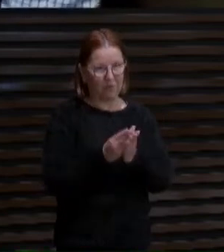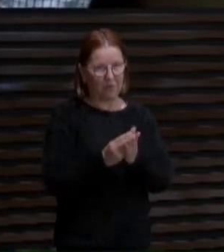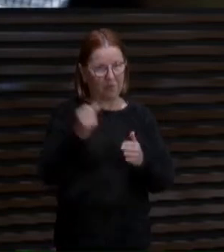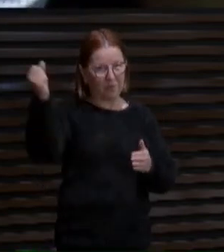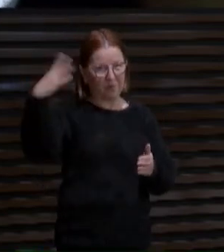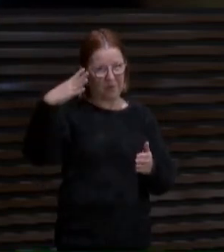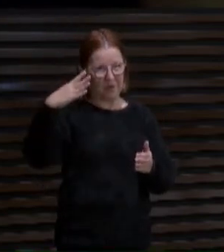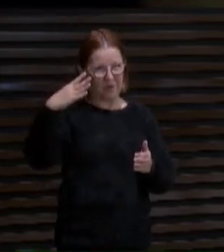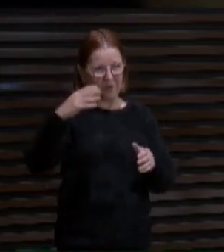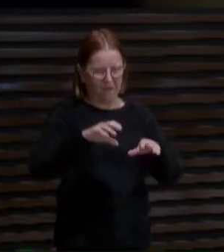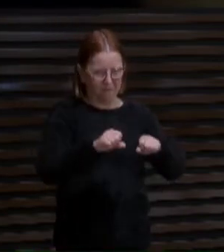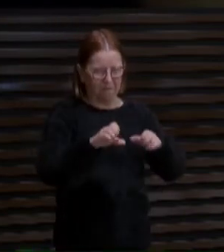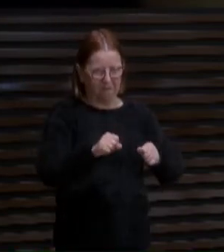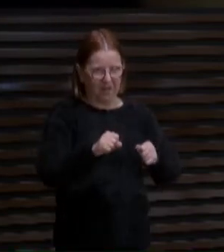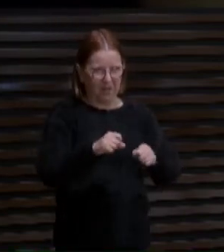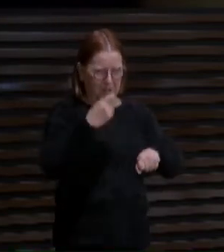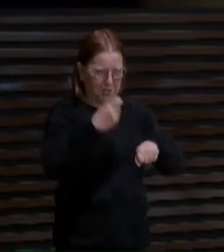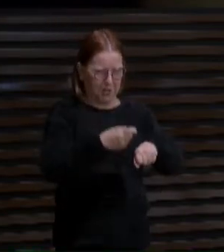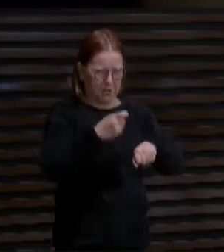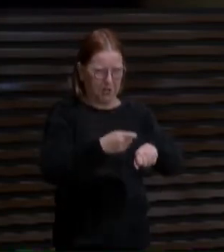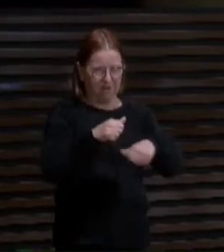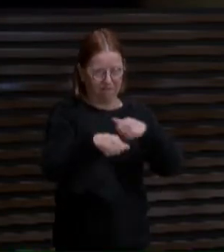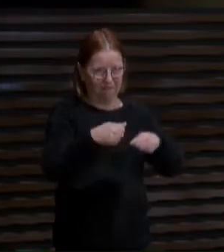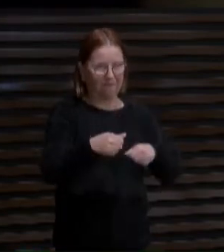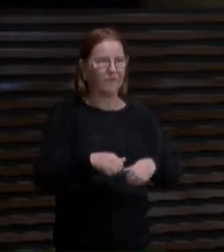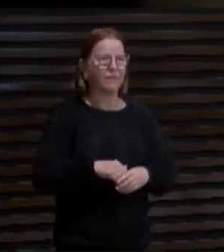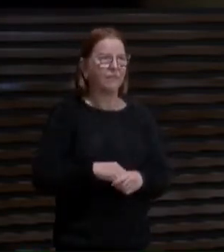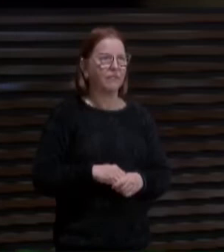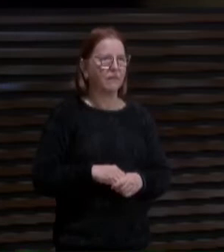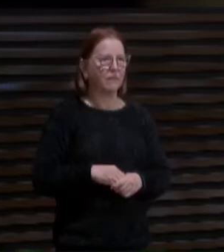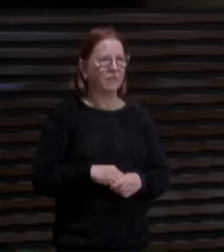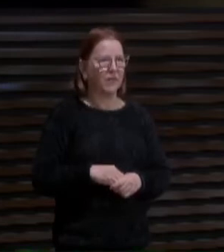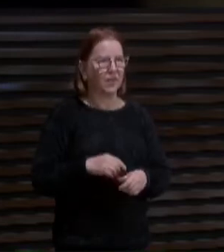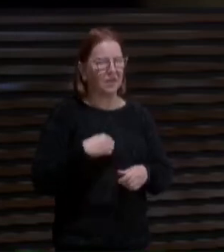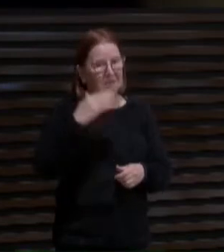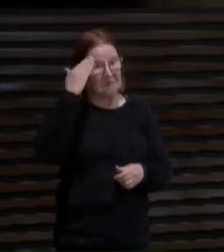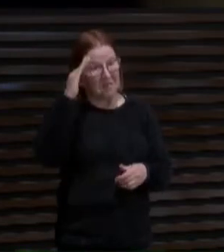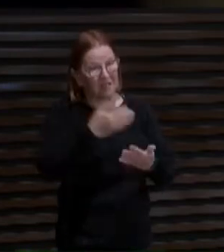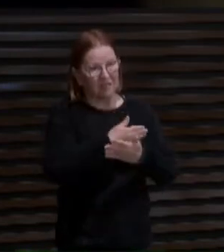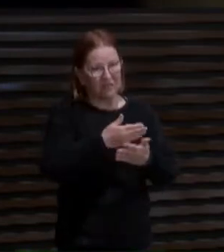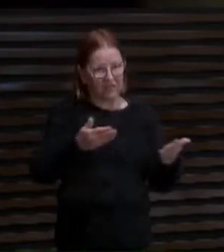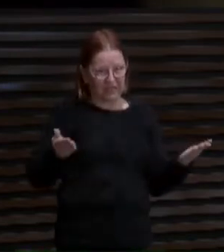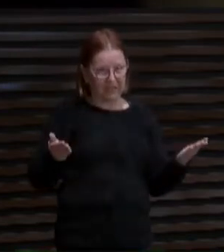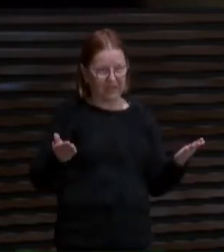e eu tava falando para eles eu não entendo vocês sinceramente vocês têm uma cabeça fantástica